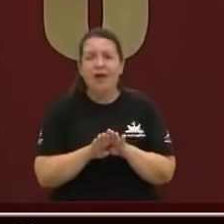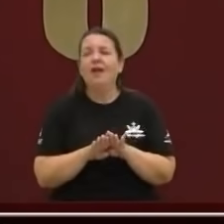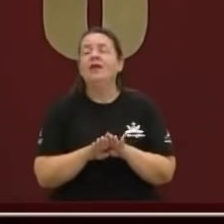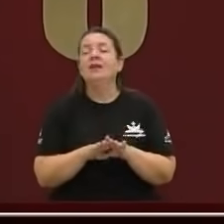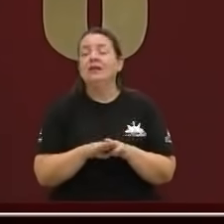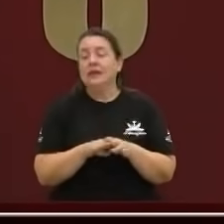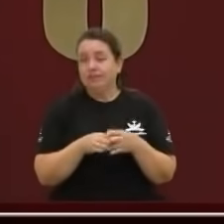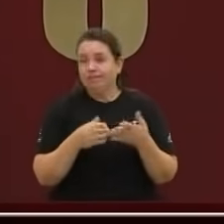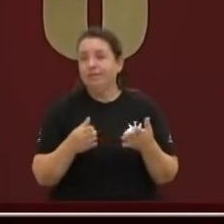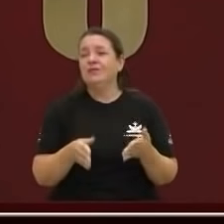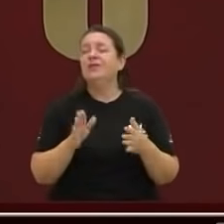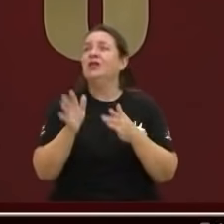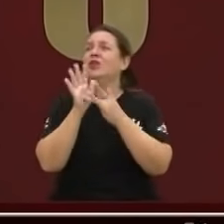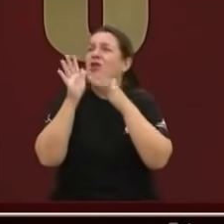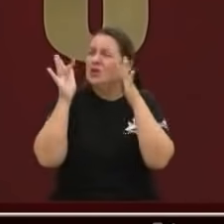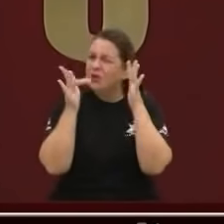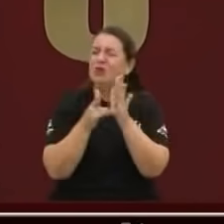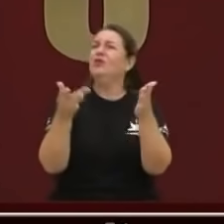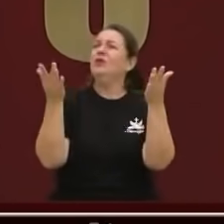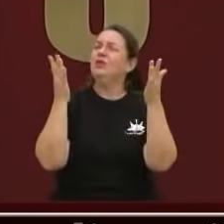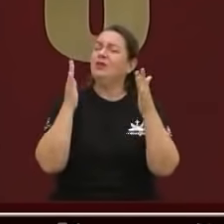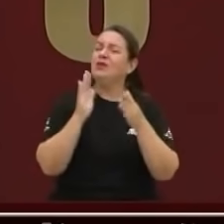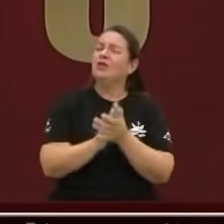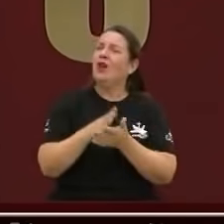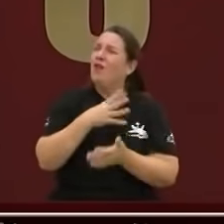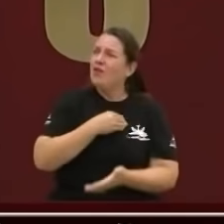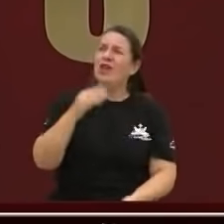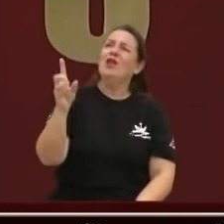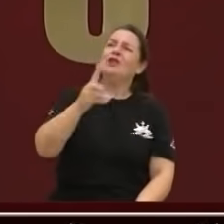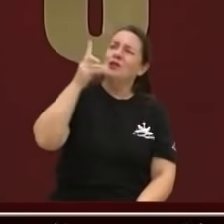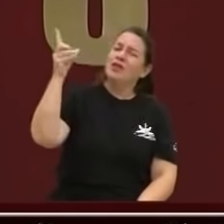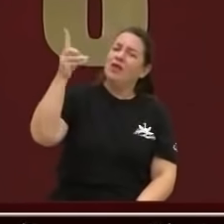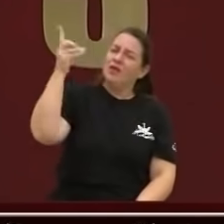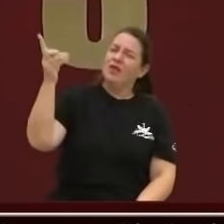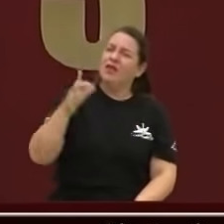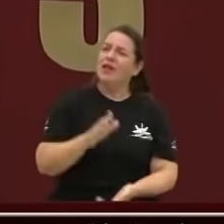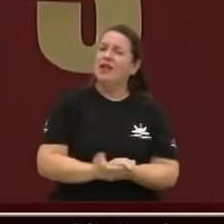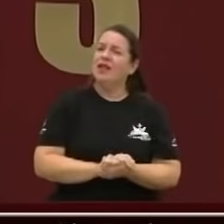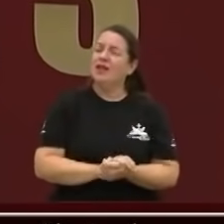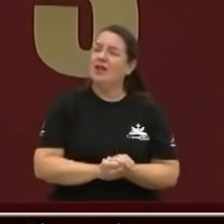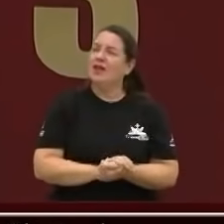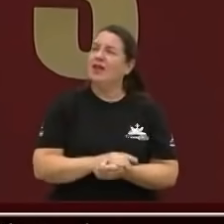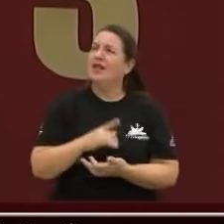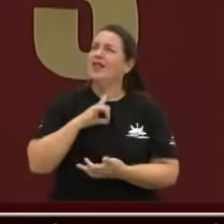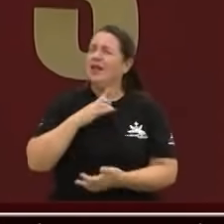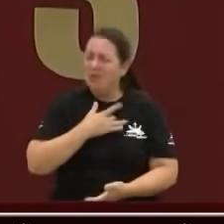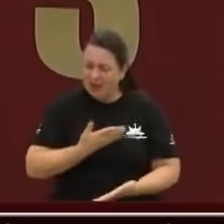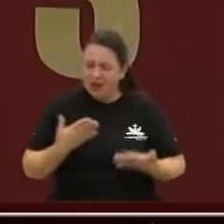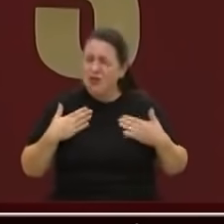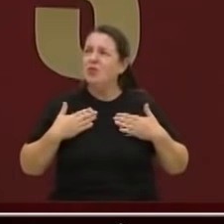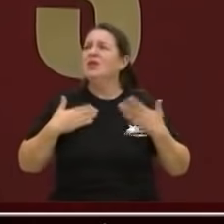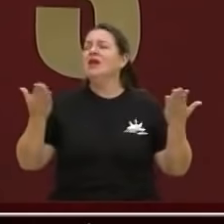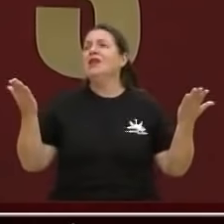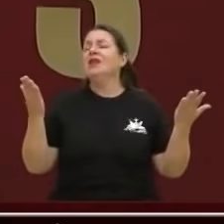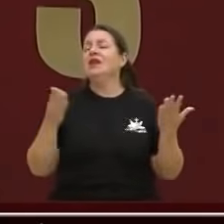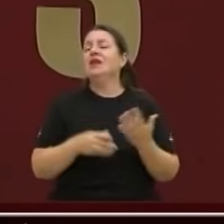cegueira, Jesus, filho de Davi, tende piedade de